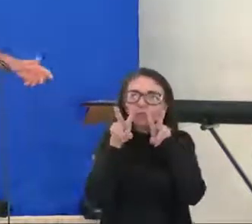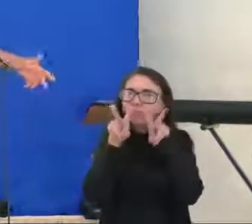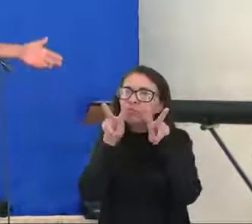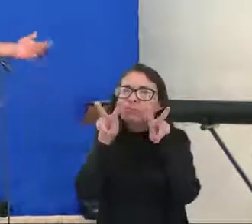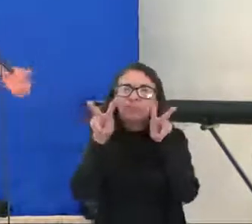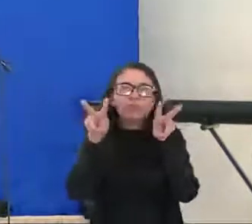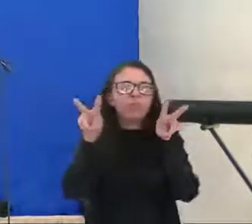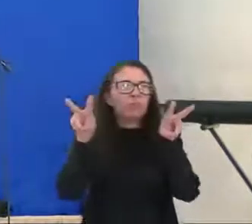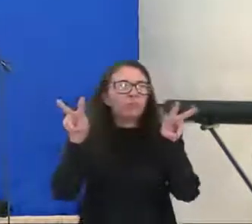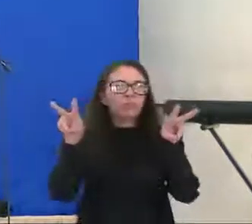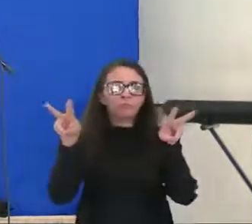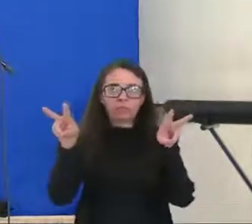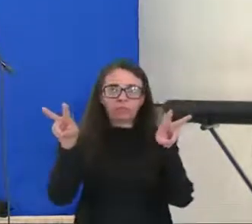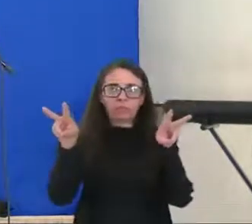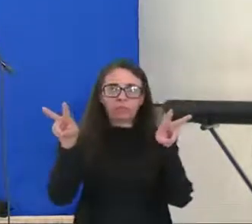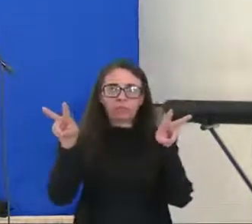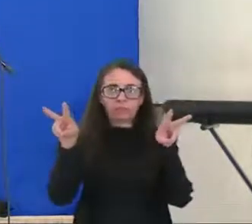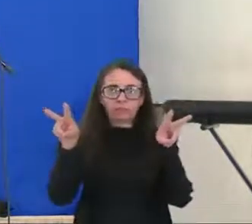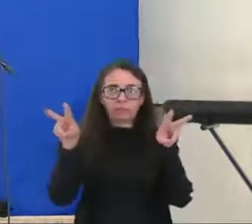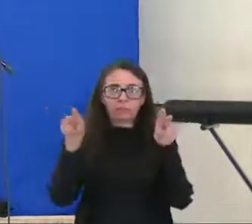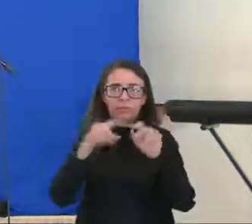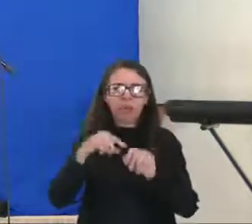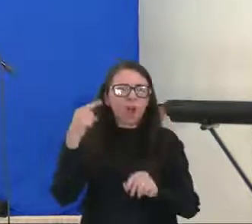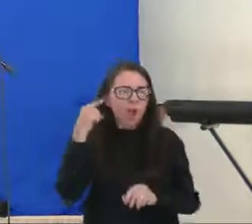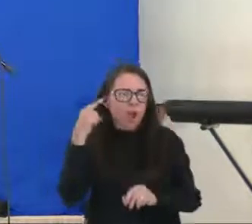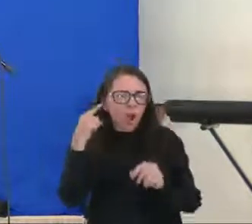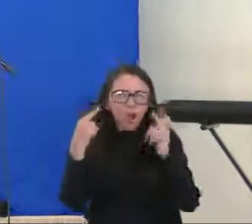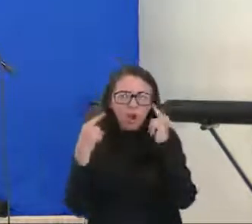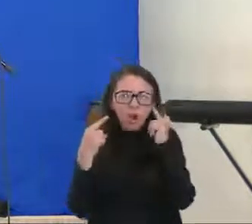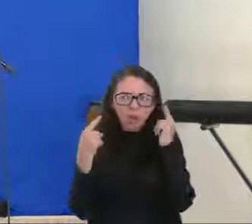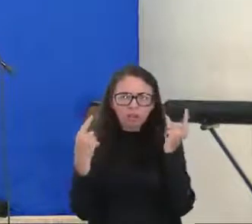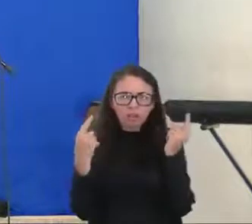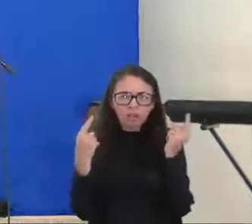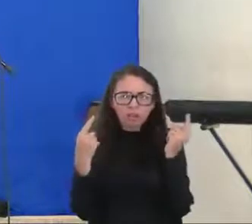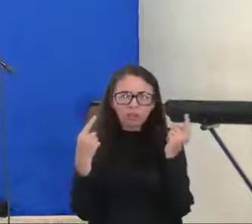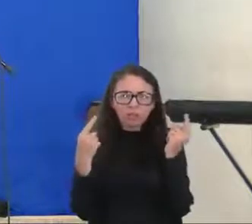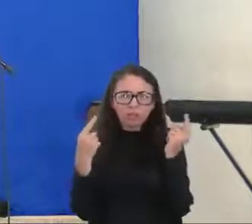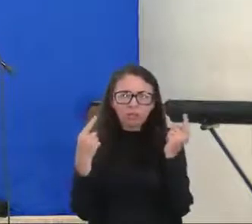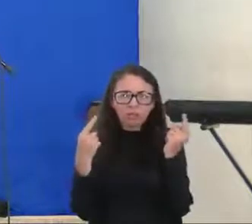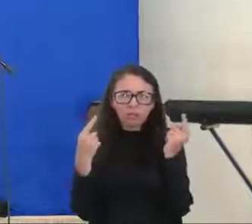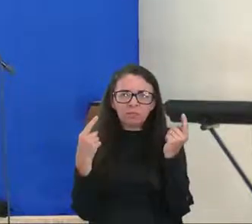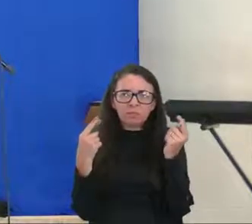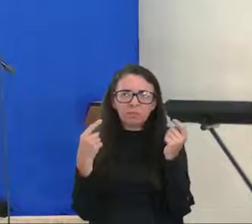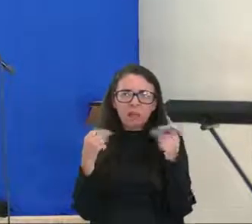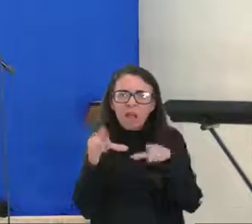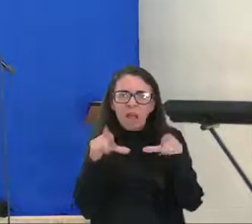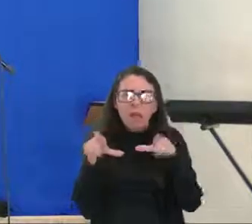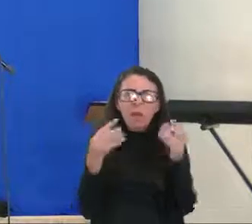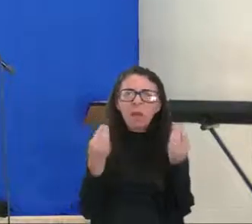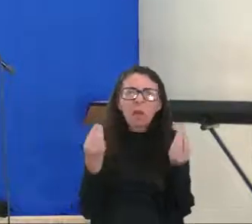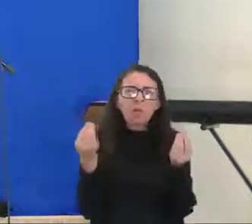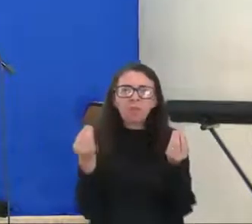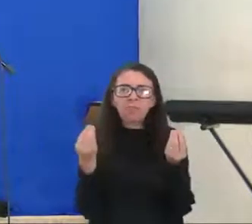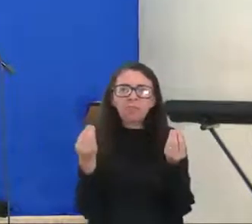Porque eu queria louvar a Deus. Tá, é mais ou menos isso que o apóstolo Paulo está falando. Sabe?